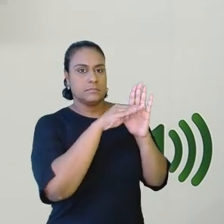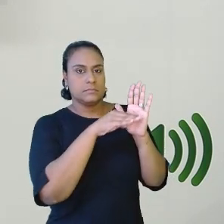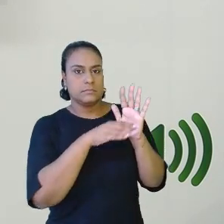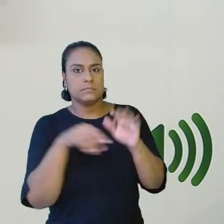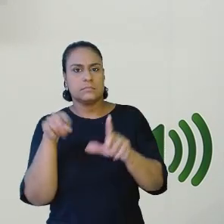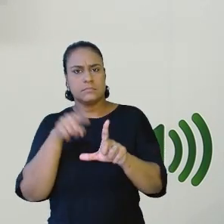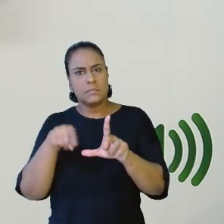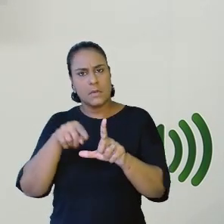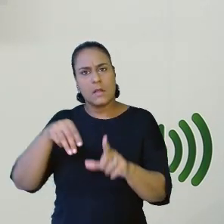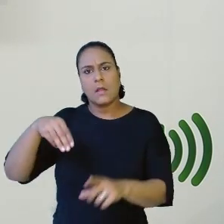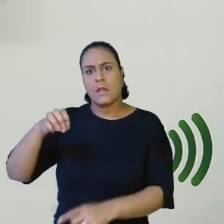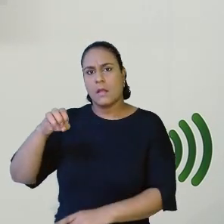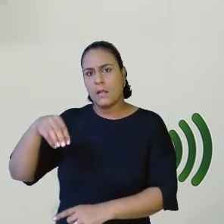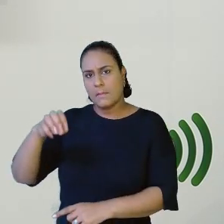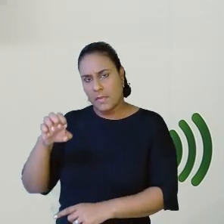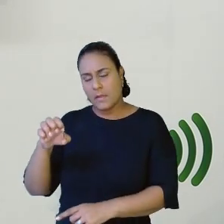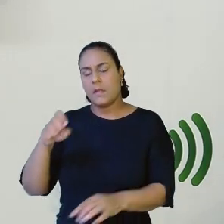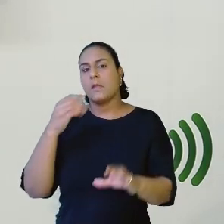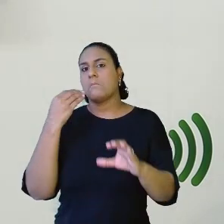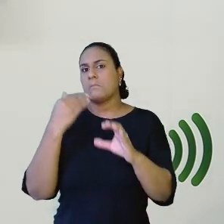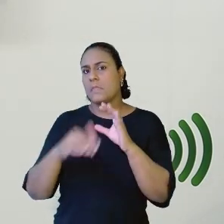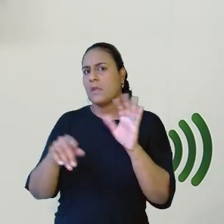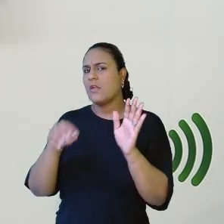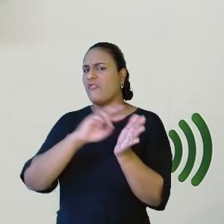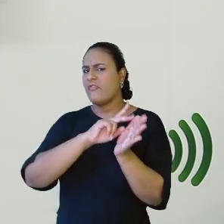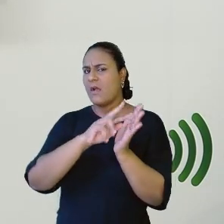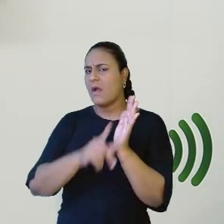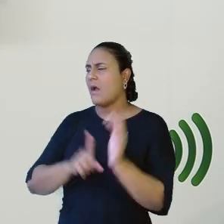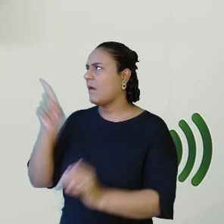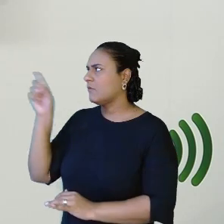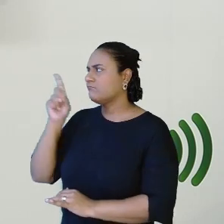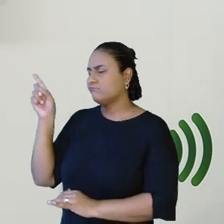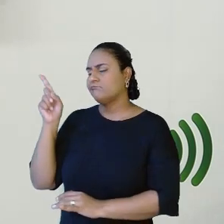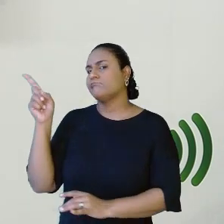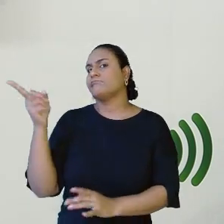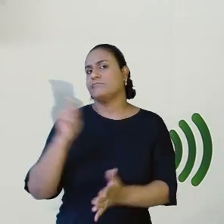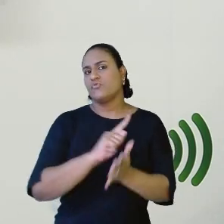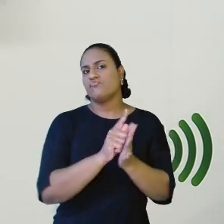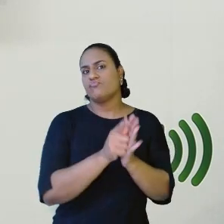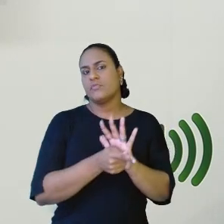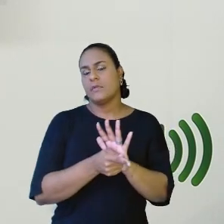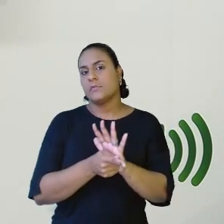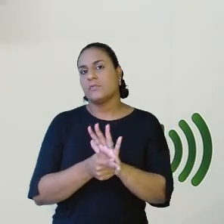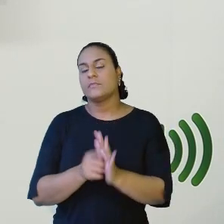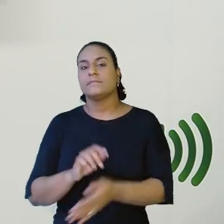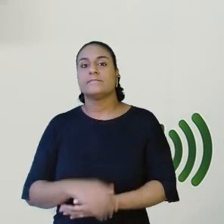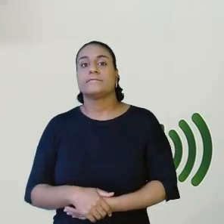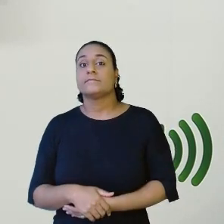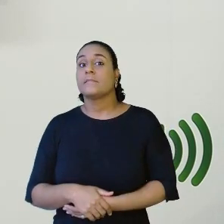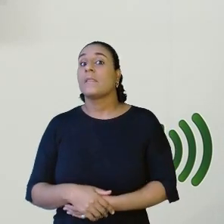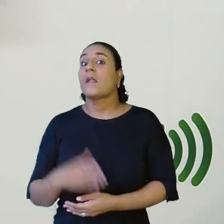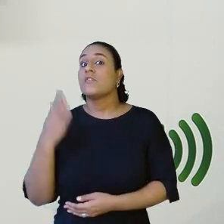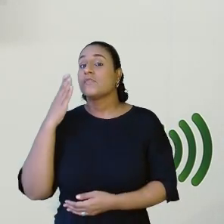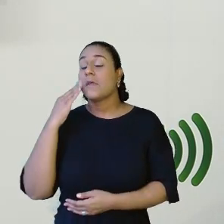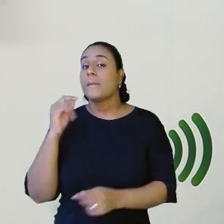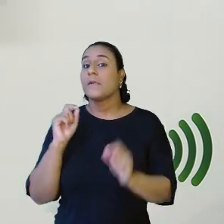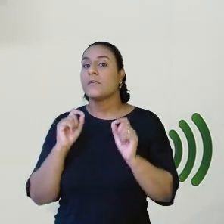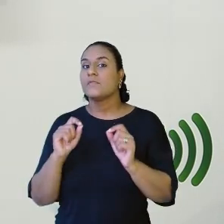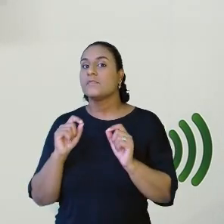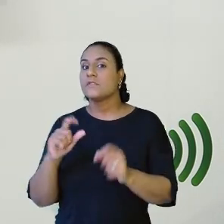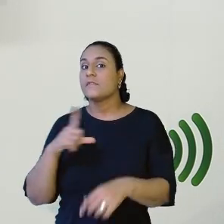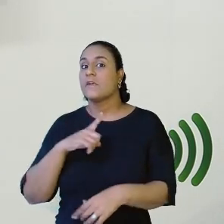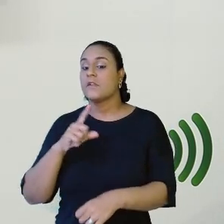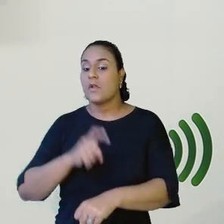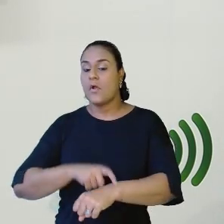GIF e o e-mail. São todos eles vários gêneros textuais que a gente já conhece. E sabendo disso, a gente vai lá para o nosso